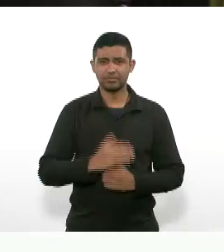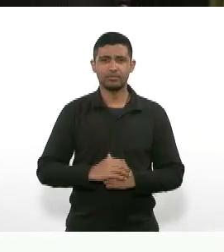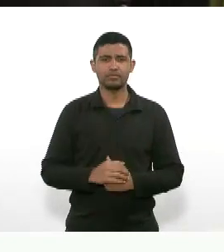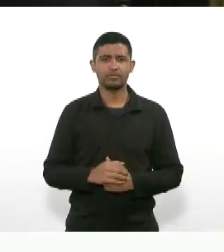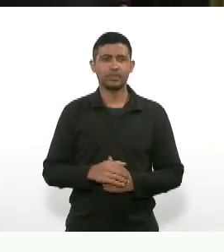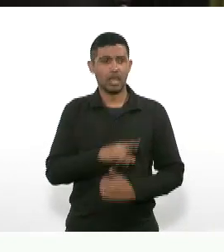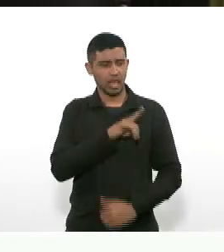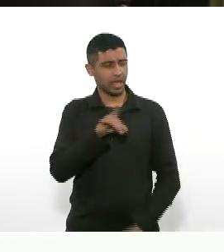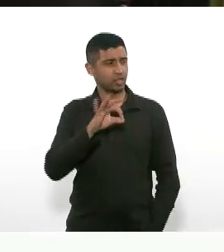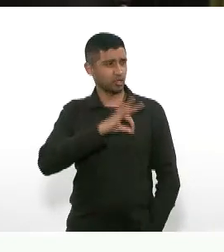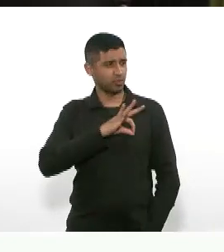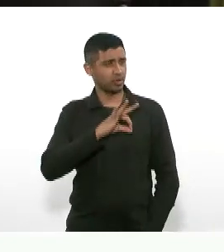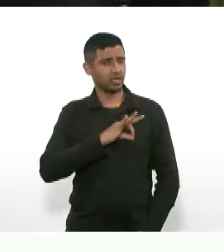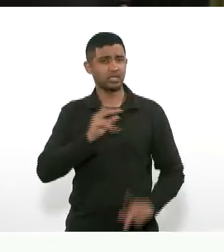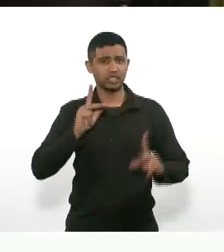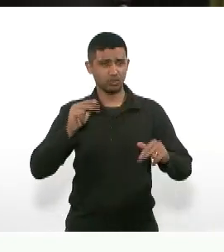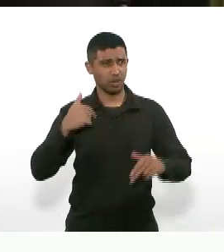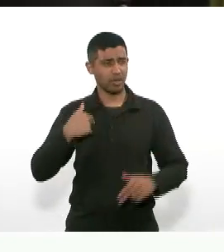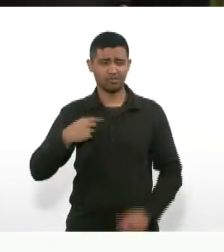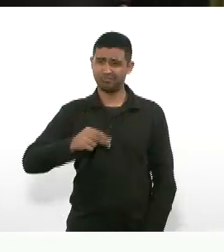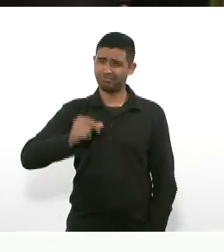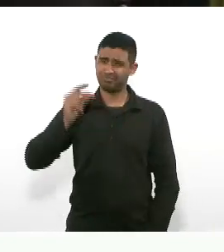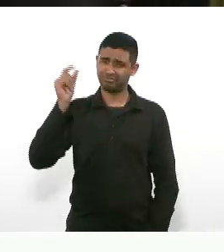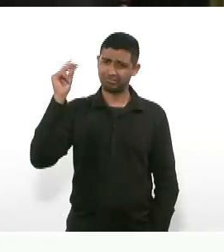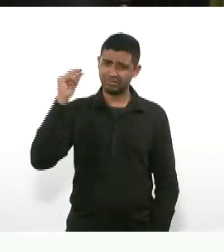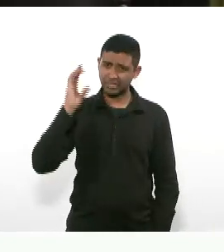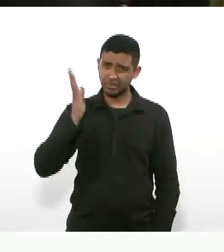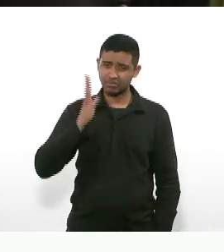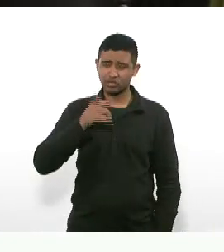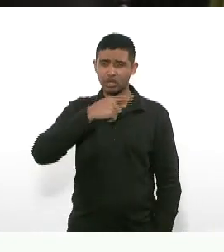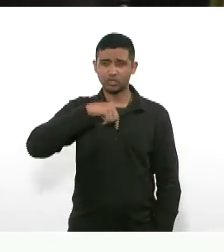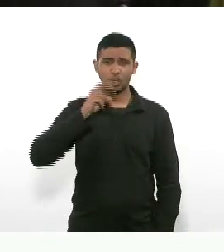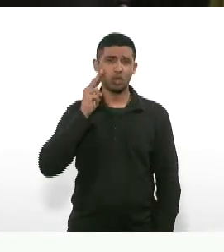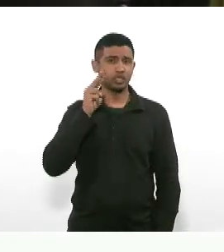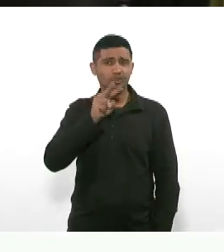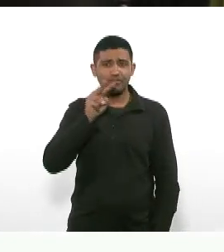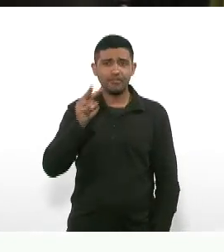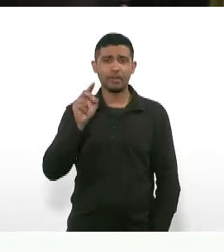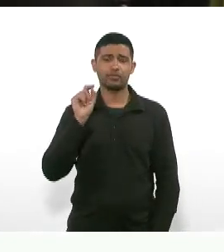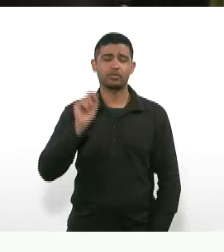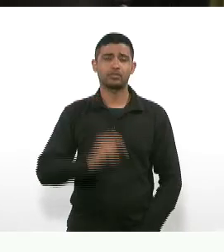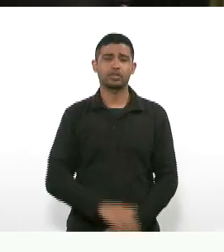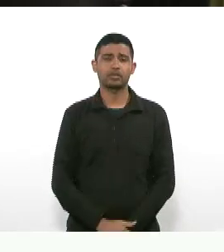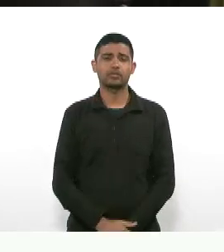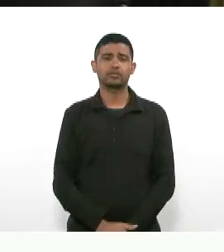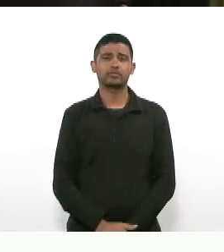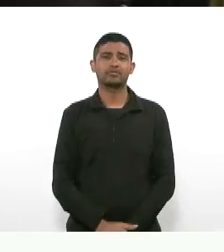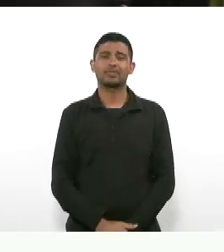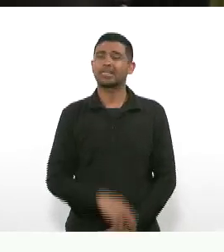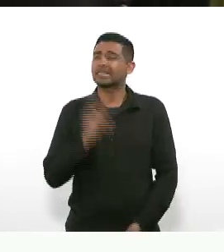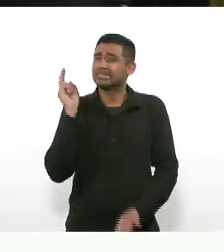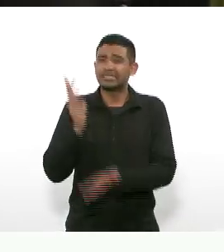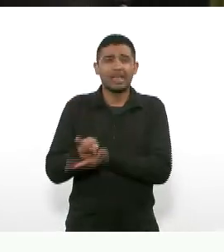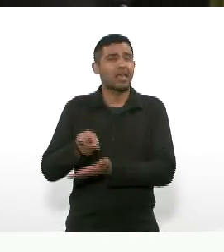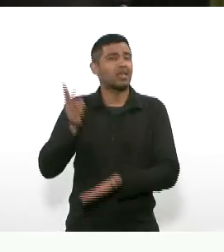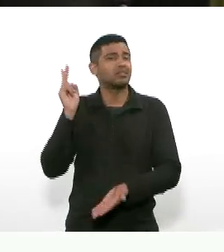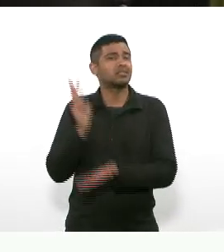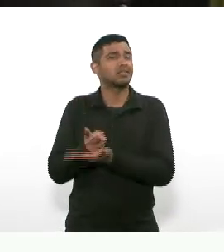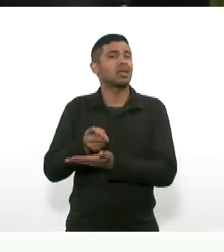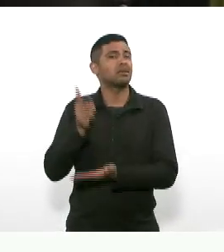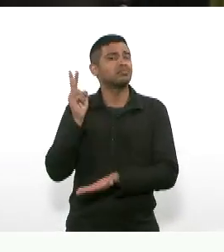na polícia como eu há algum tempo, e a gente vê, né, que há uma recorrência a